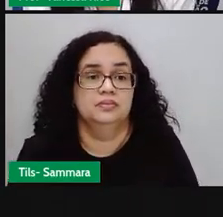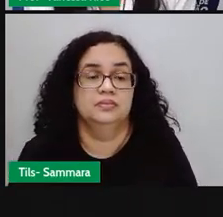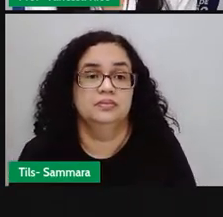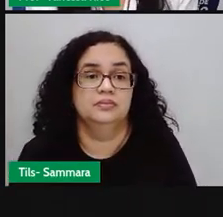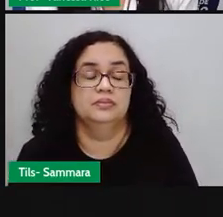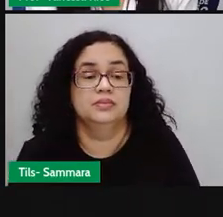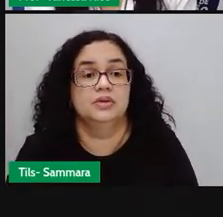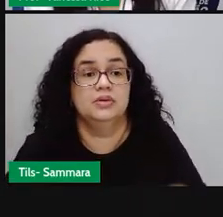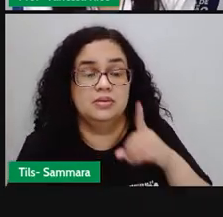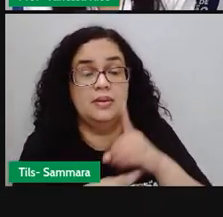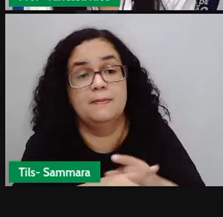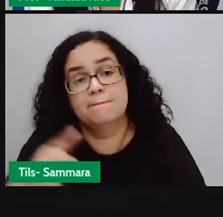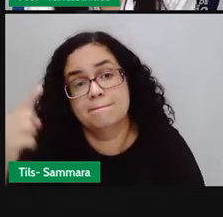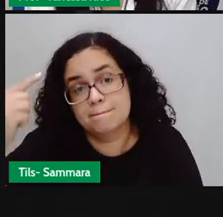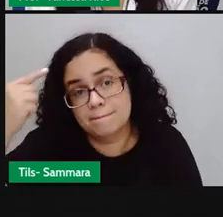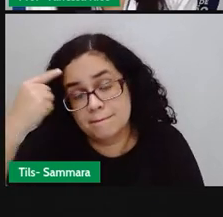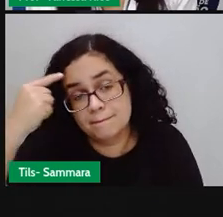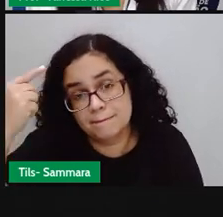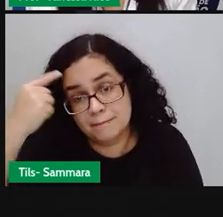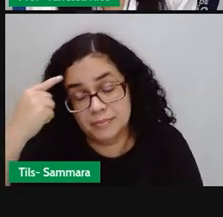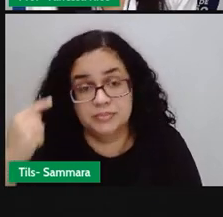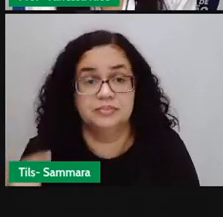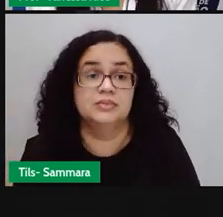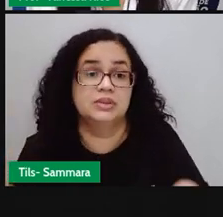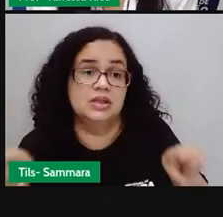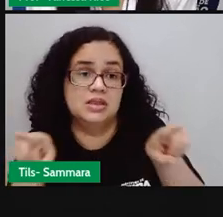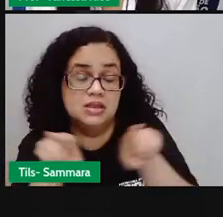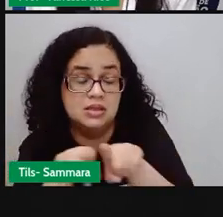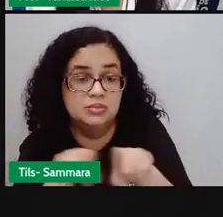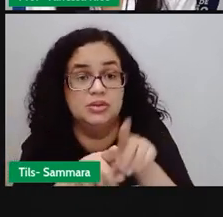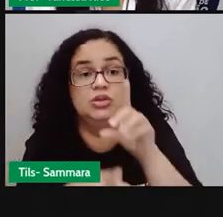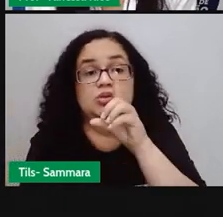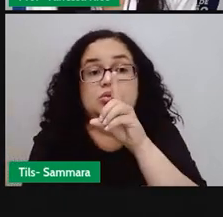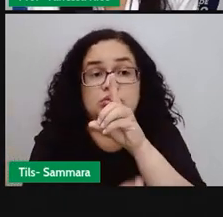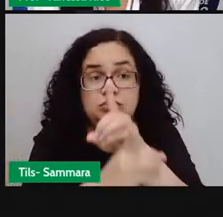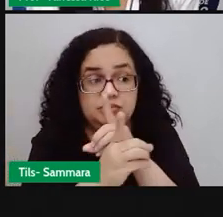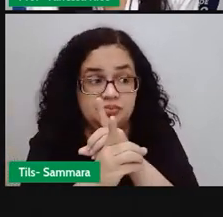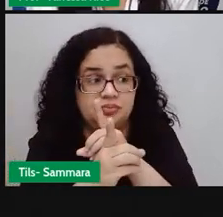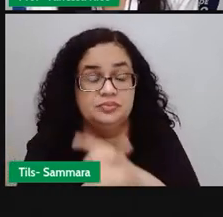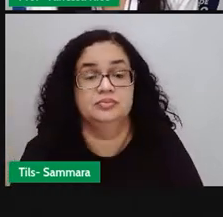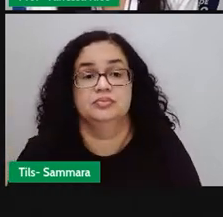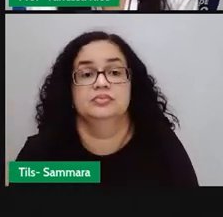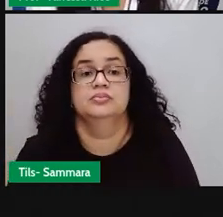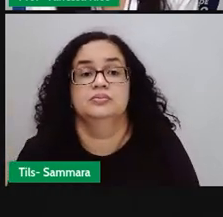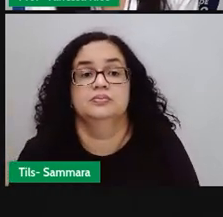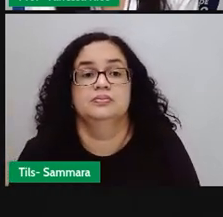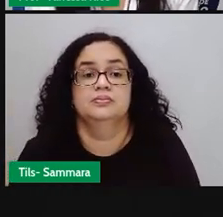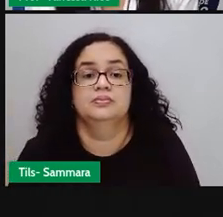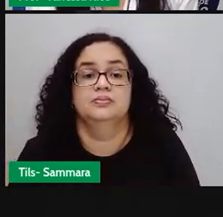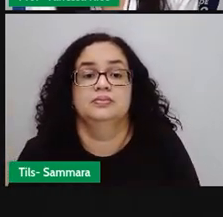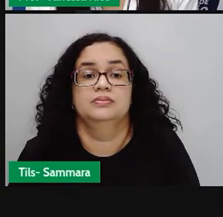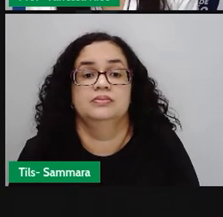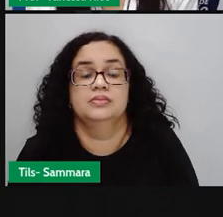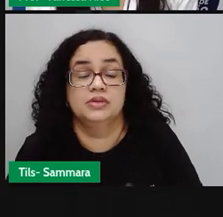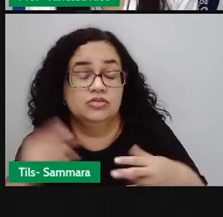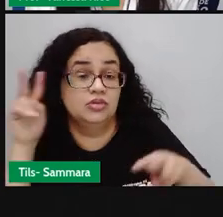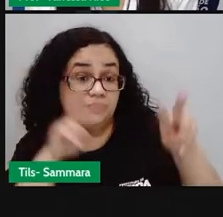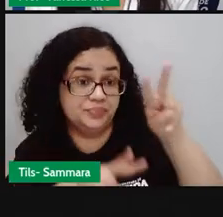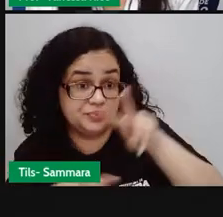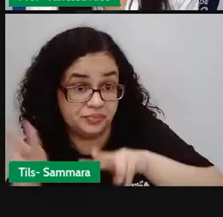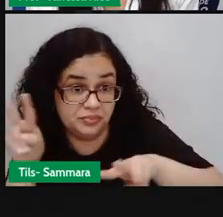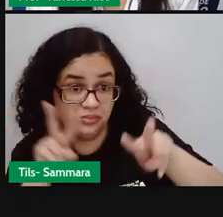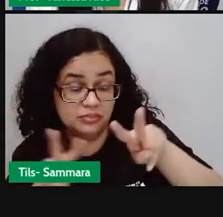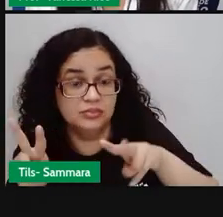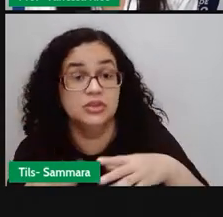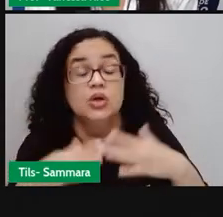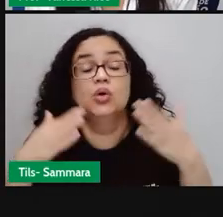10. Então, a gente pode pensar aí nessa proposta também para encontrar a solução para o problema. Então, quando a gente observa